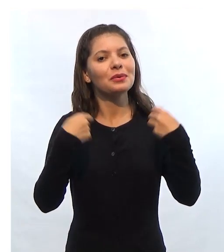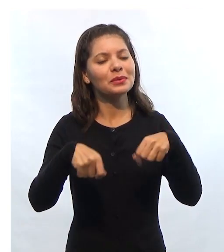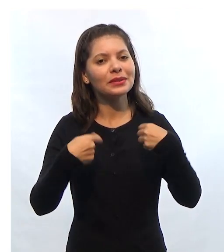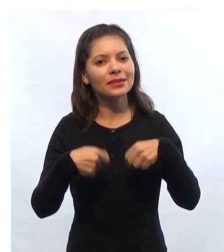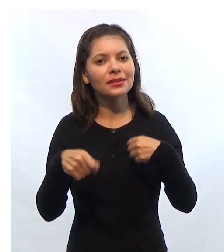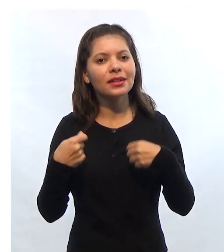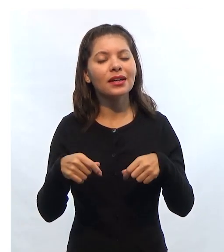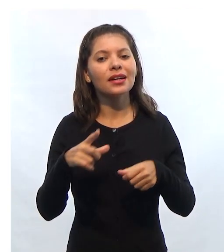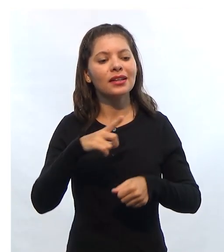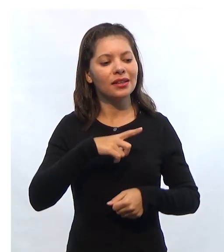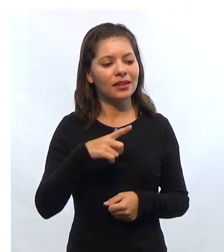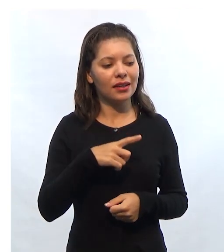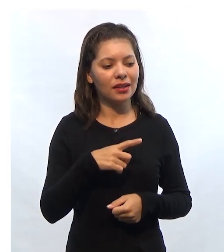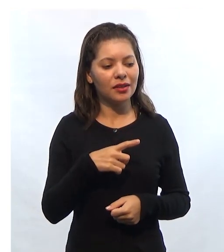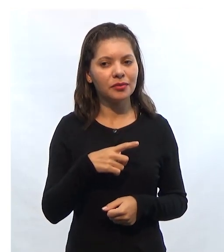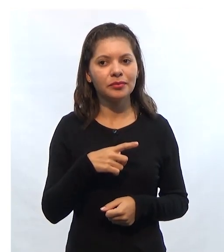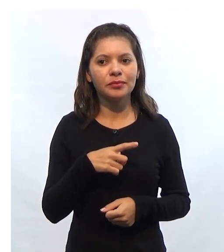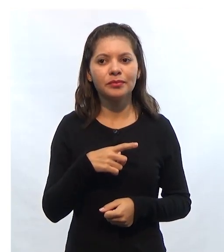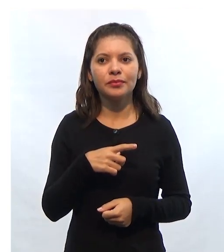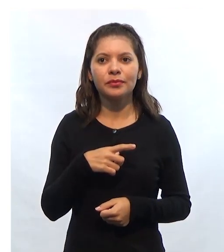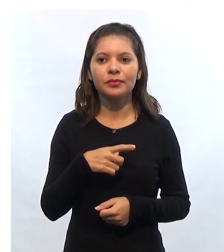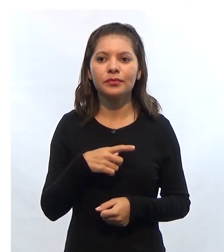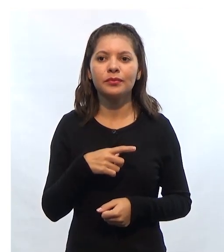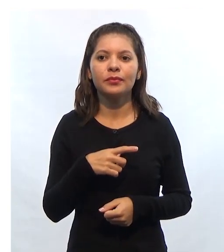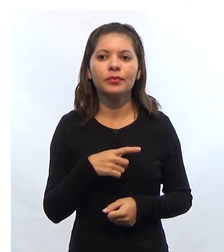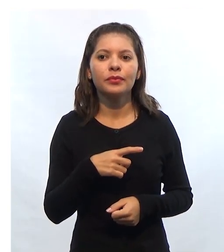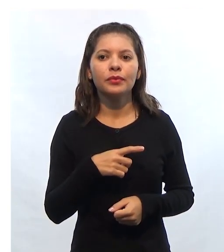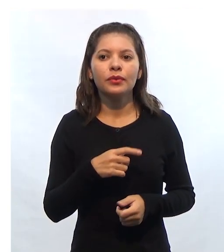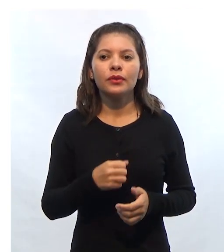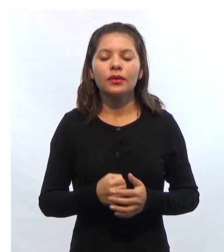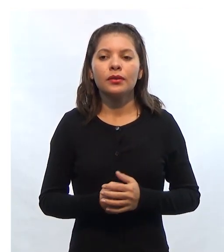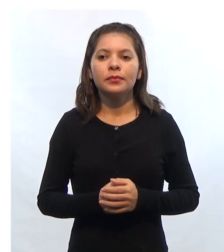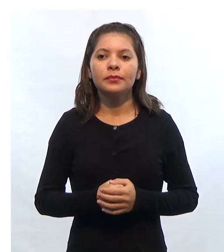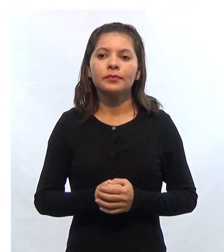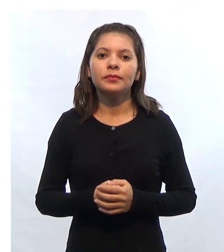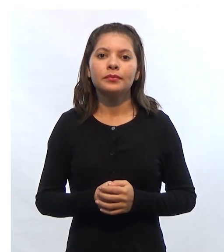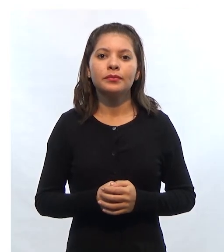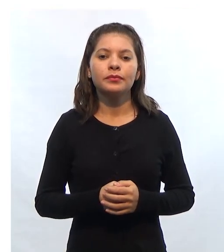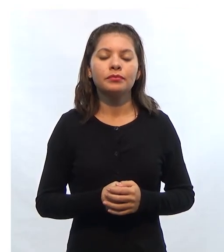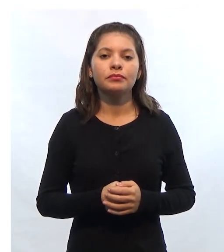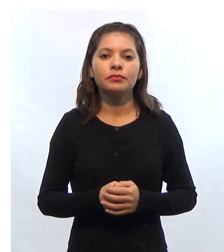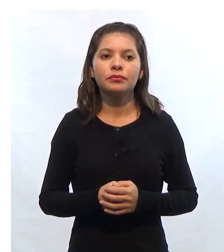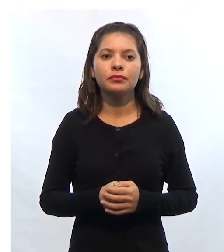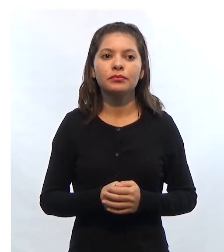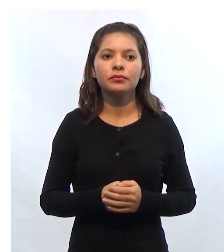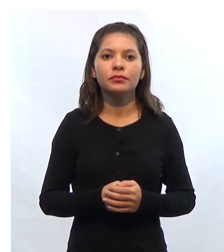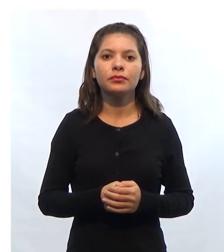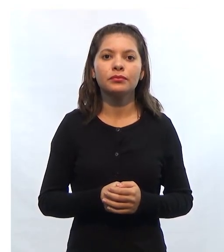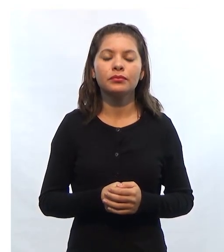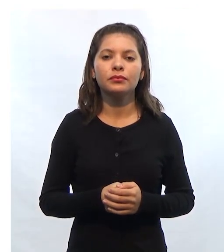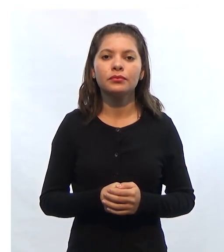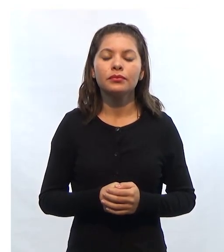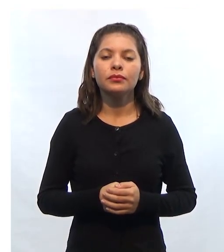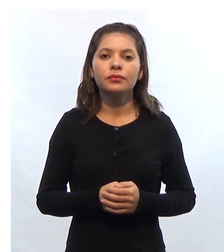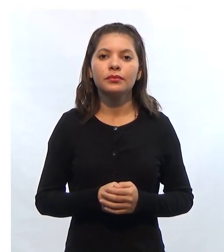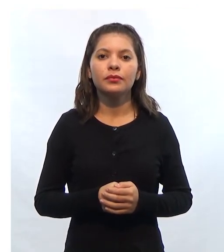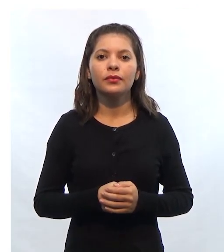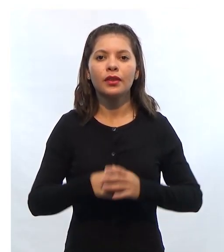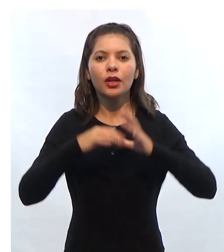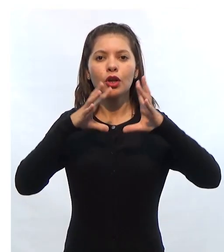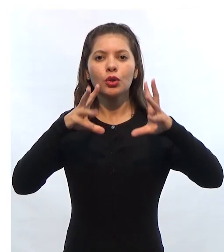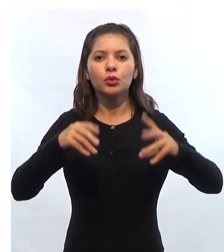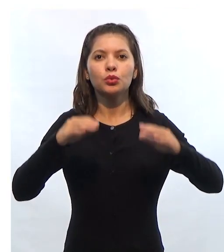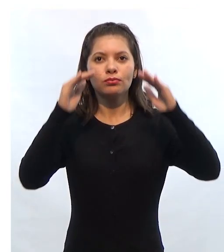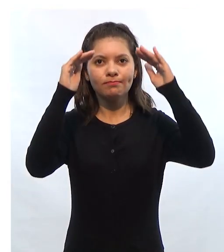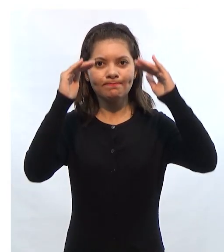gente vai precisar ter no nosso negócio, senão a gente vai ficar para trás e vai fracassar, né?